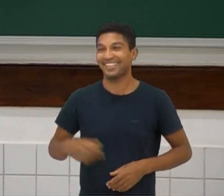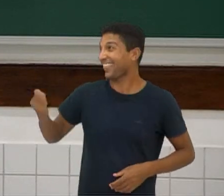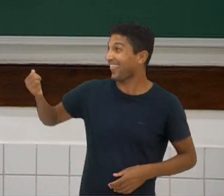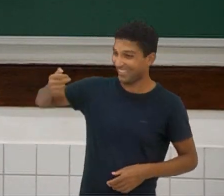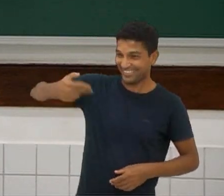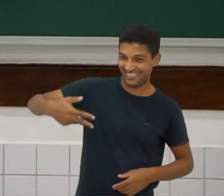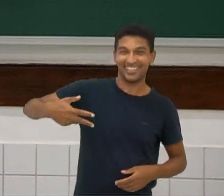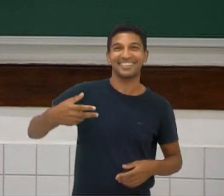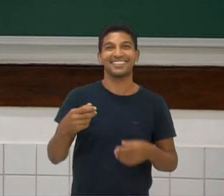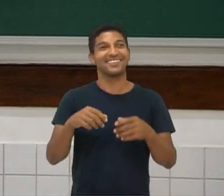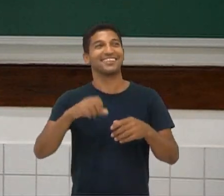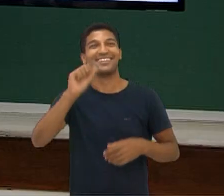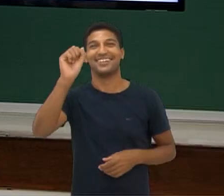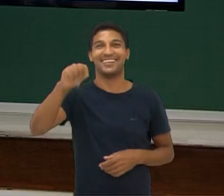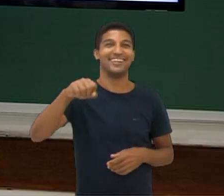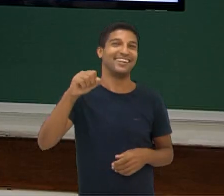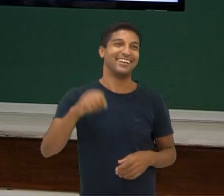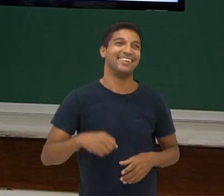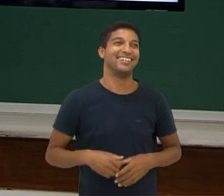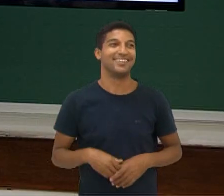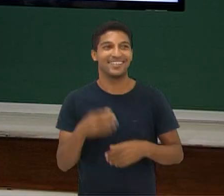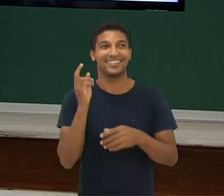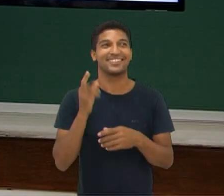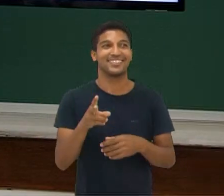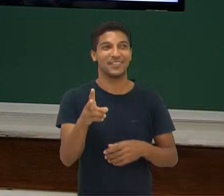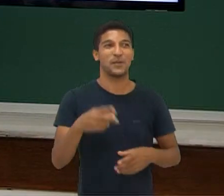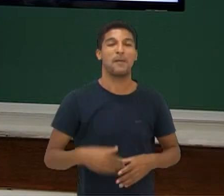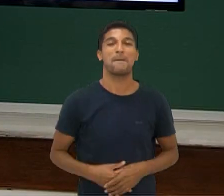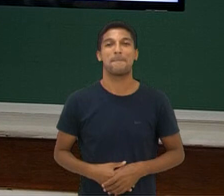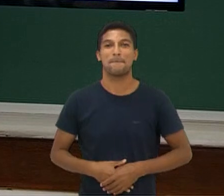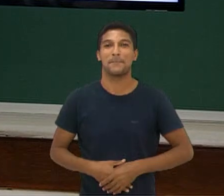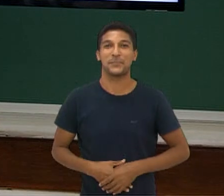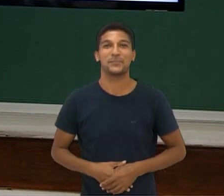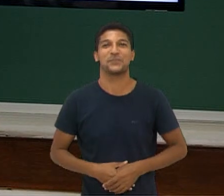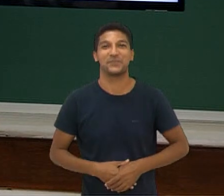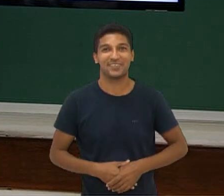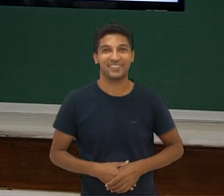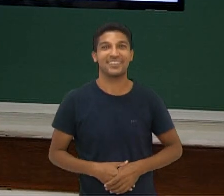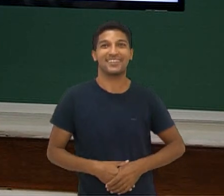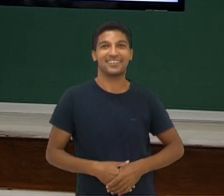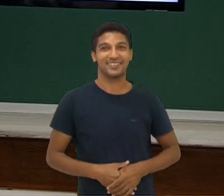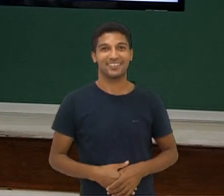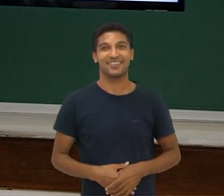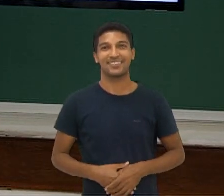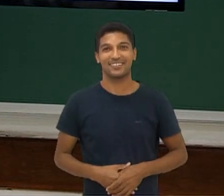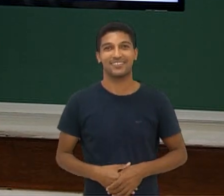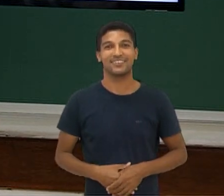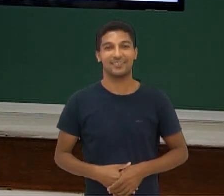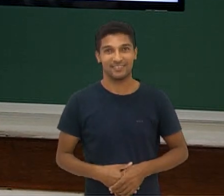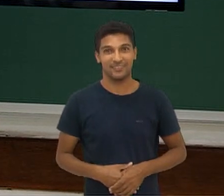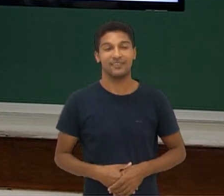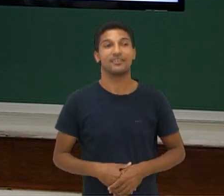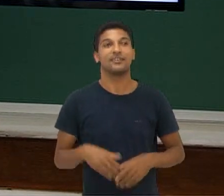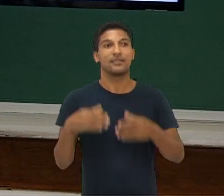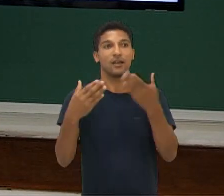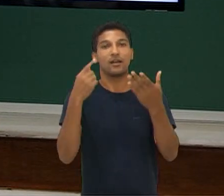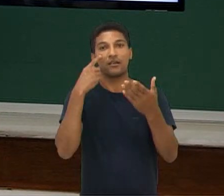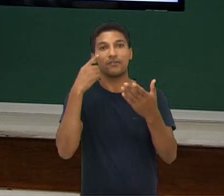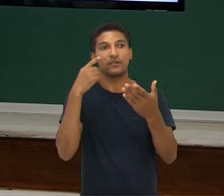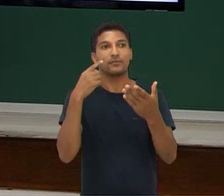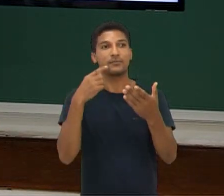tá bom, vamos lá. Seguindo aqui, galera, vem comigo. Esse elemento, né? Que fala aqui do amerício,